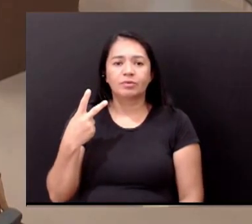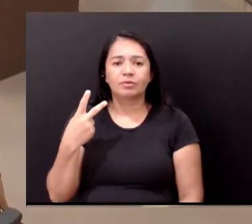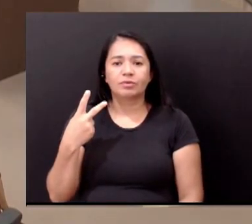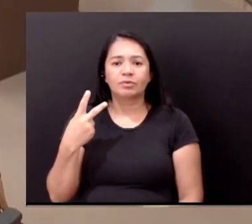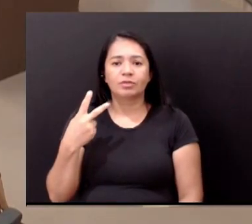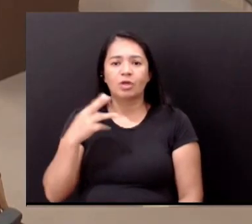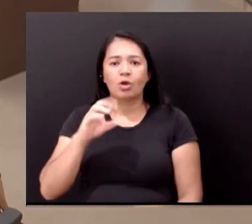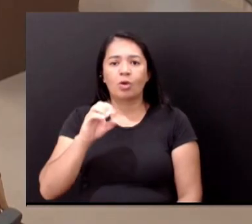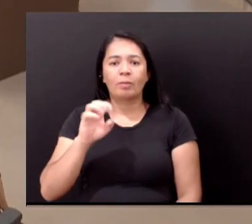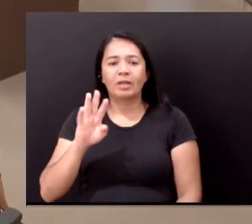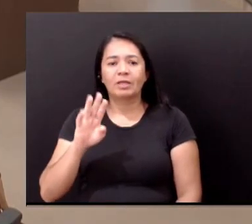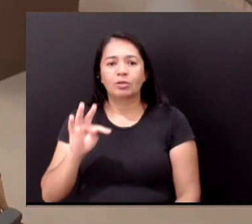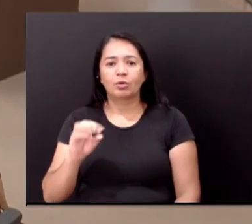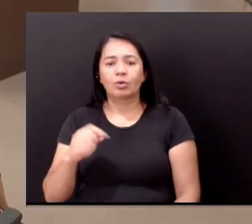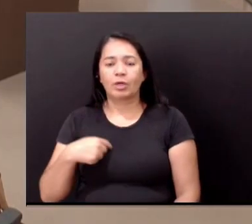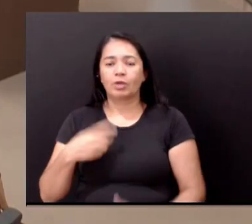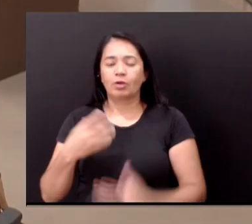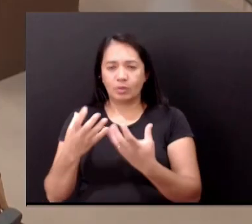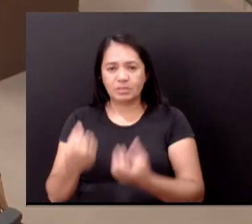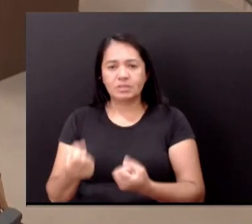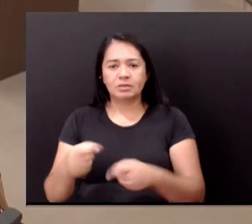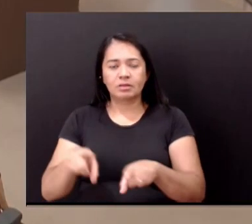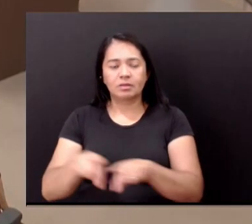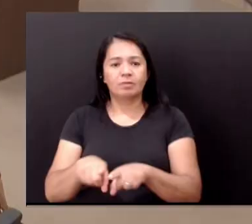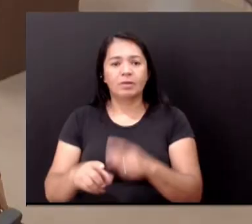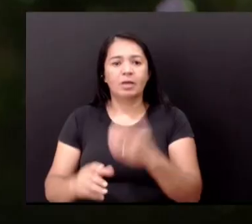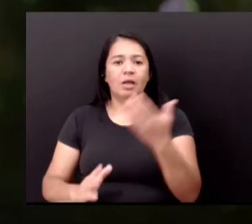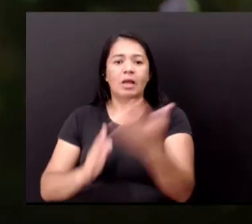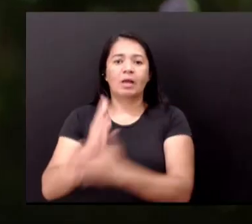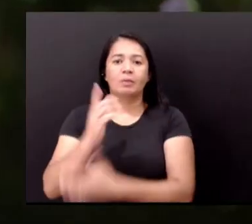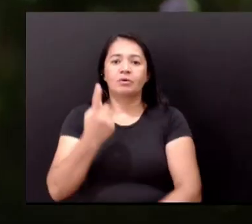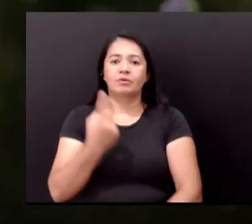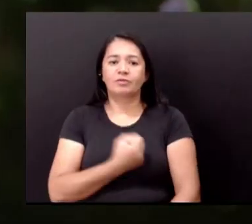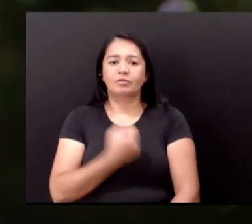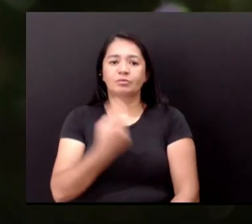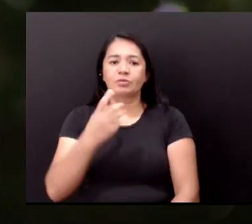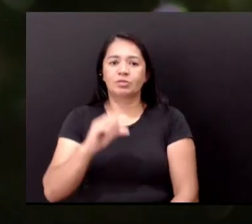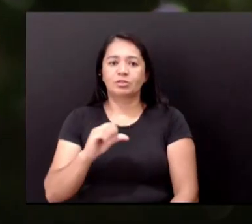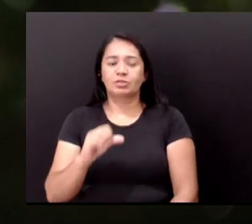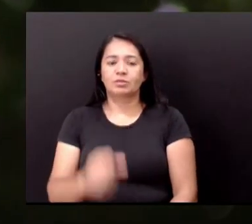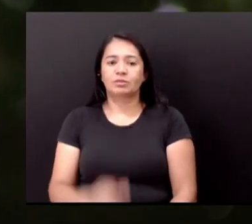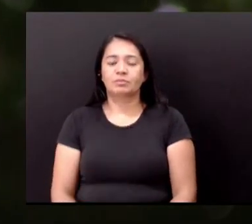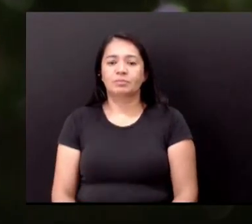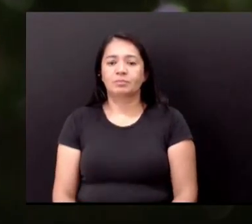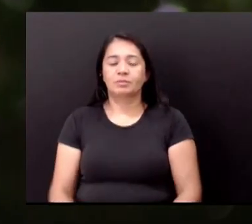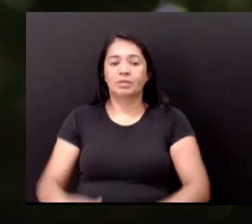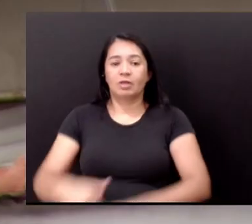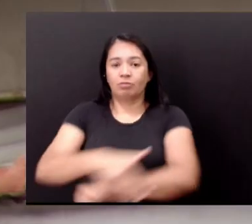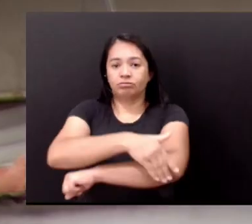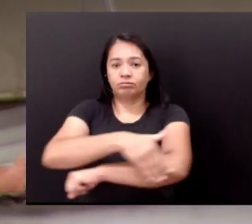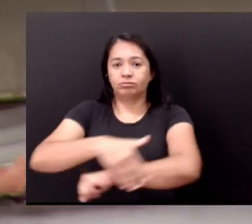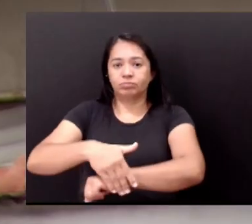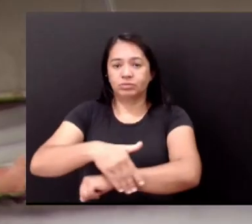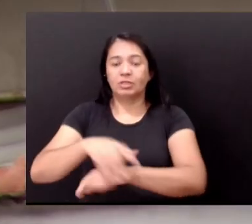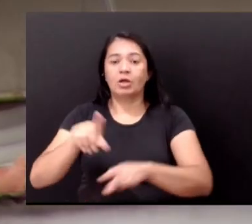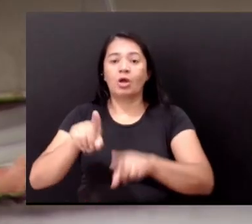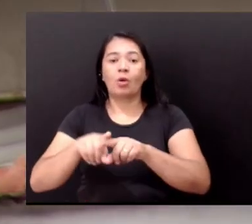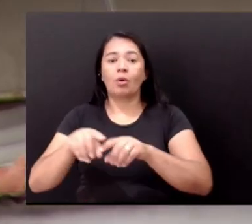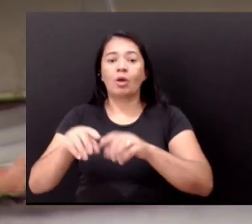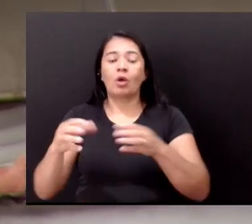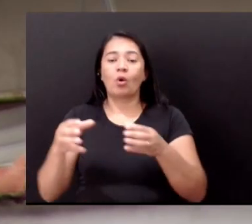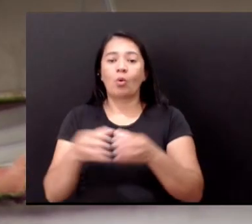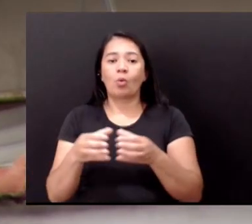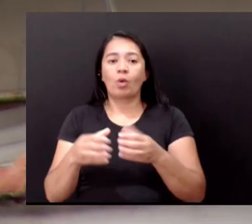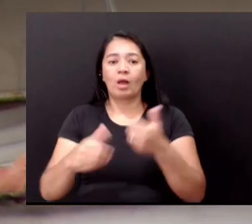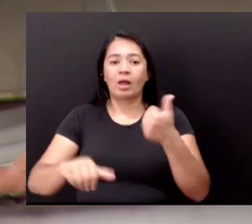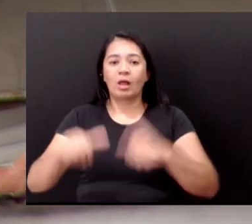voto favorável, senhor presidente. Aprovado, item 19, que entrou na pauta agora. Uma das atribuições da Comissão de Educação é analisar matérias